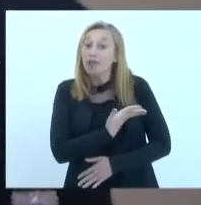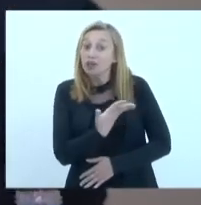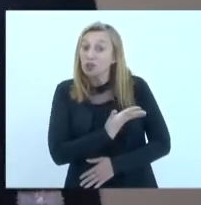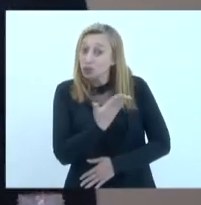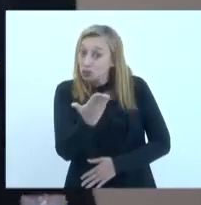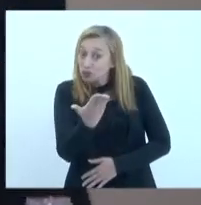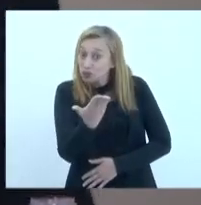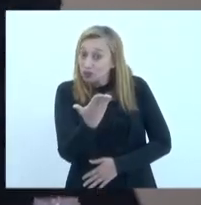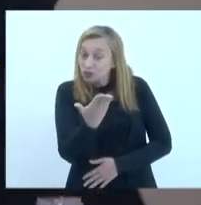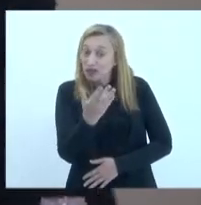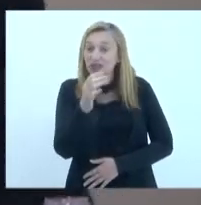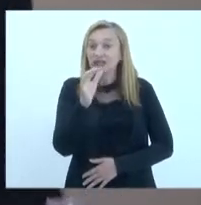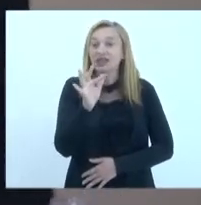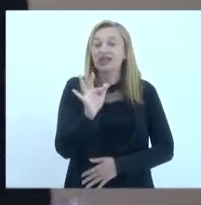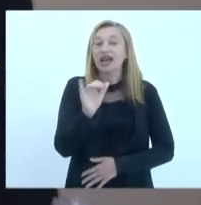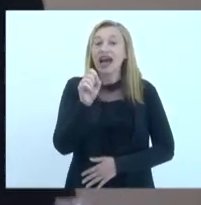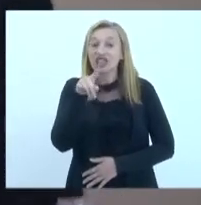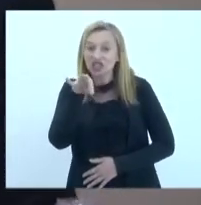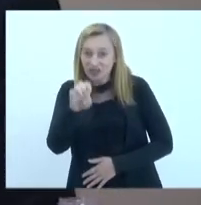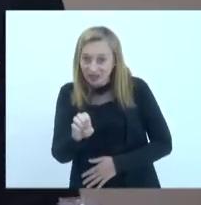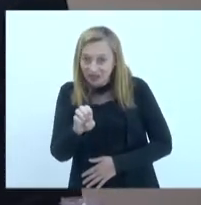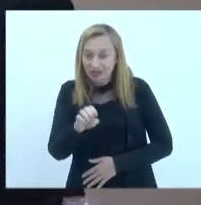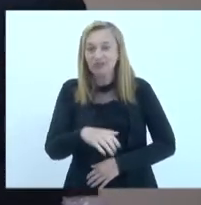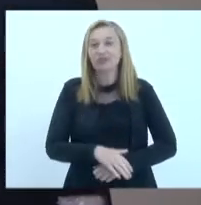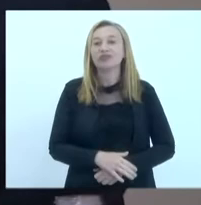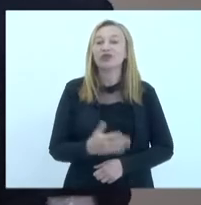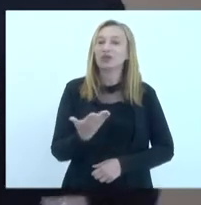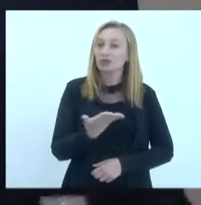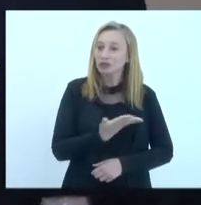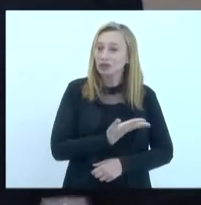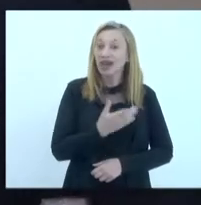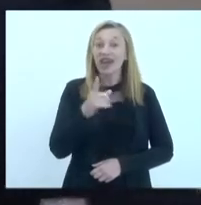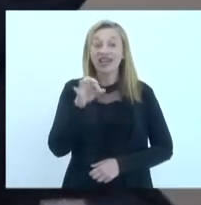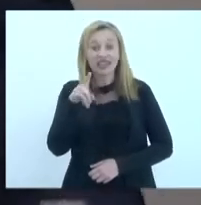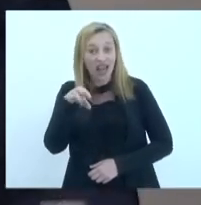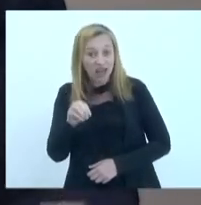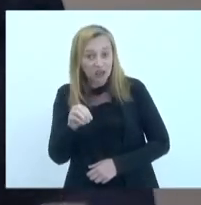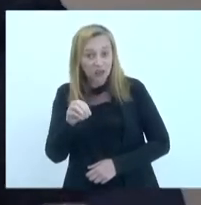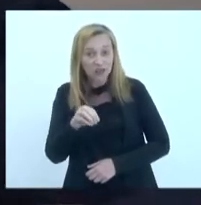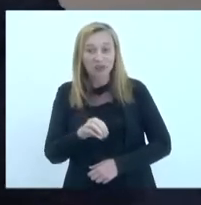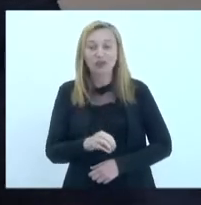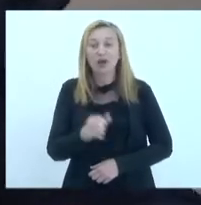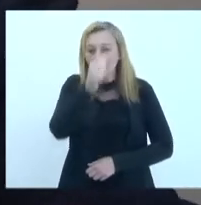amigo Cefiotti, o Alexandre, o nosso Edinardo,